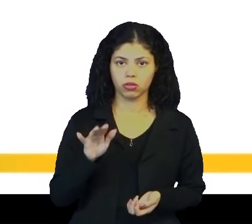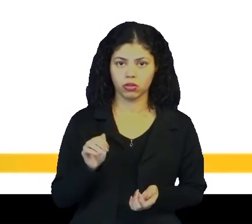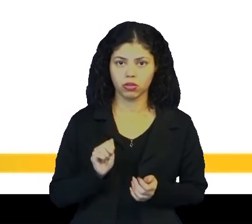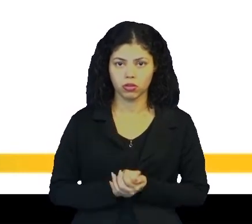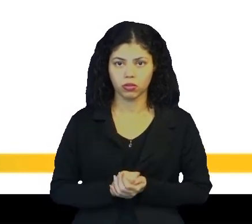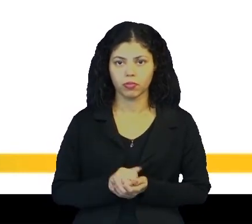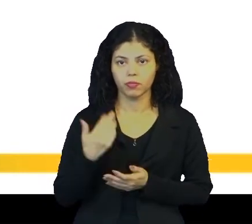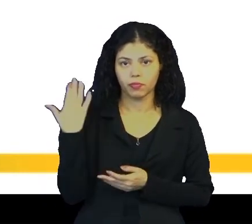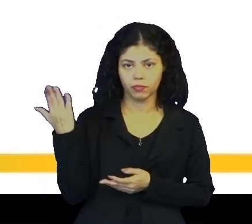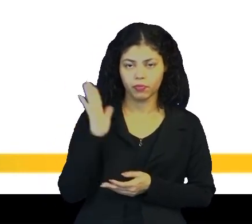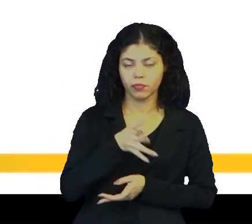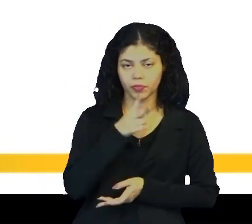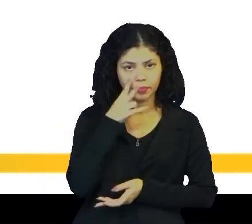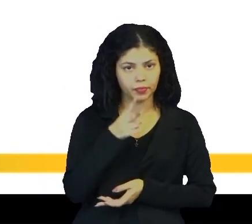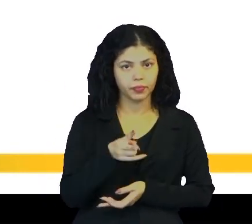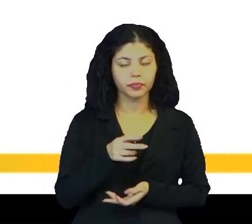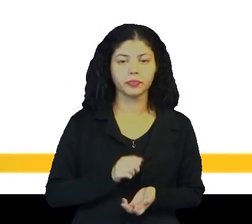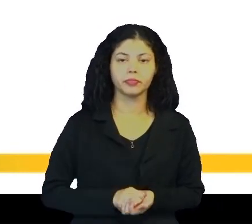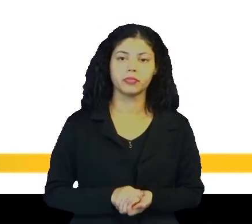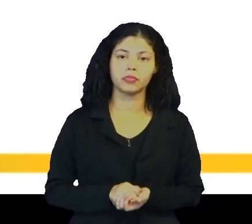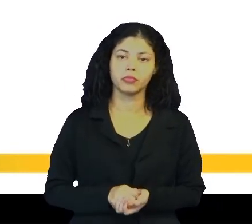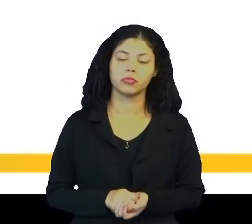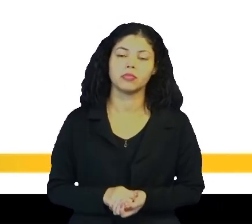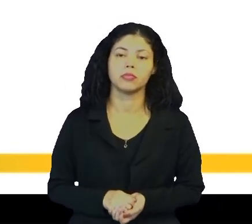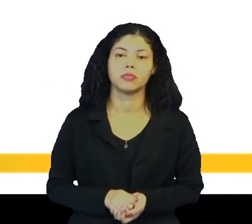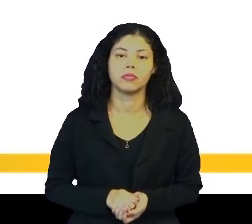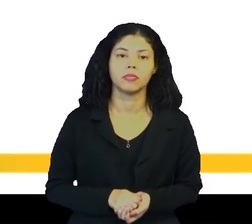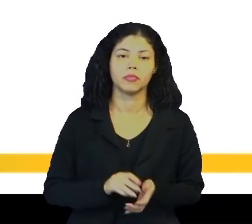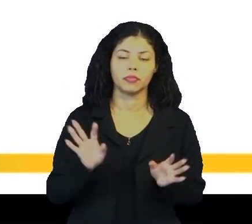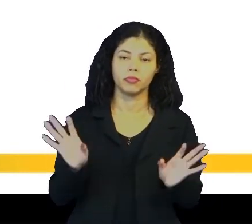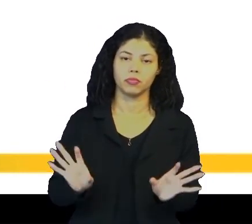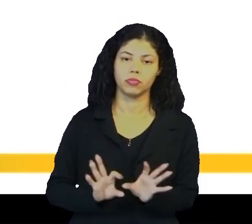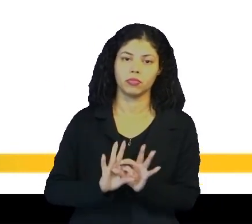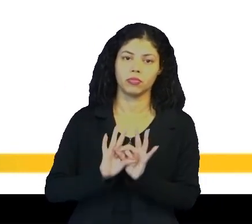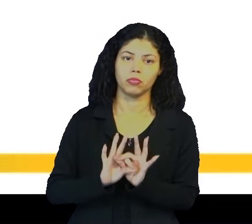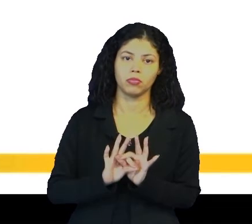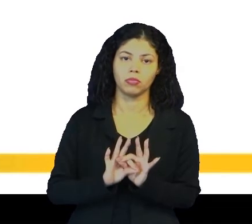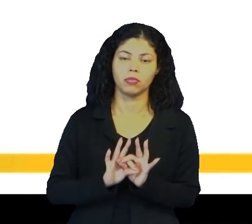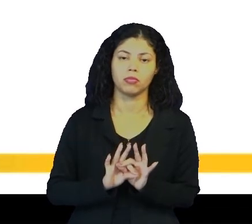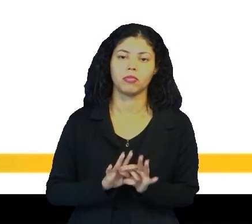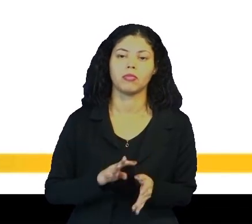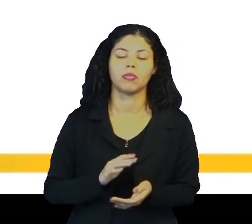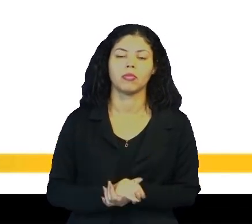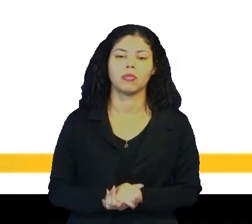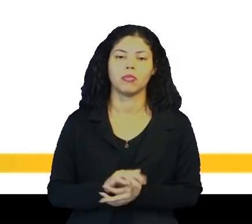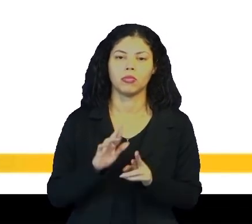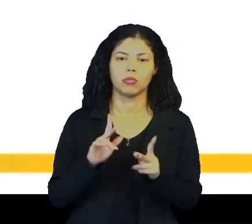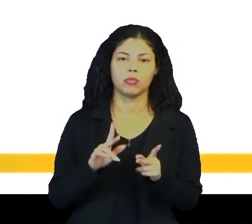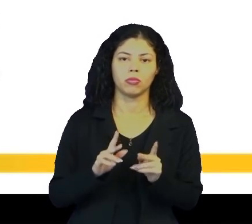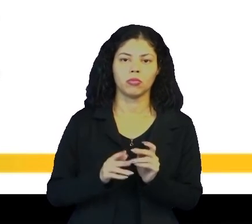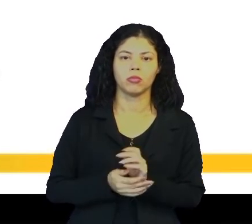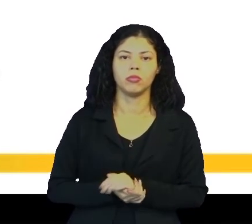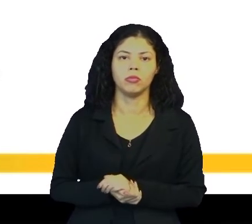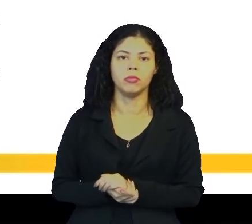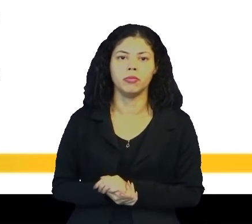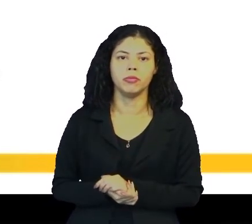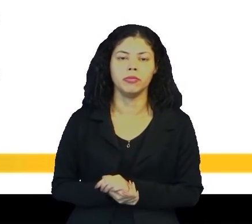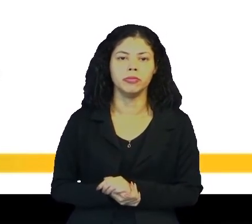conjunctions, que a gente já viu, né, as conjunções coordenadas, que ligam frases independentes.